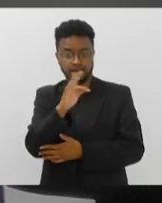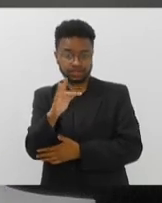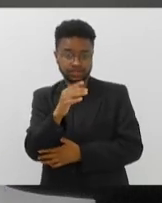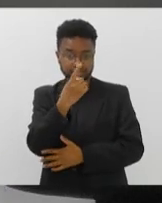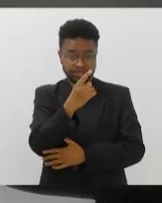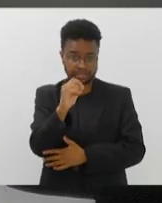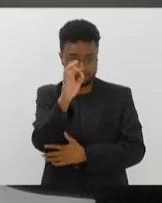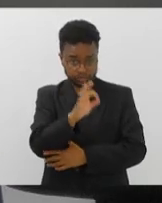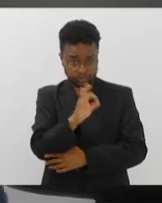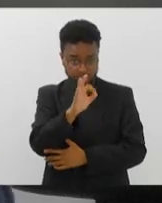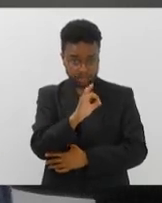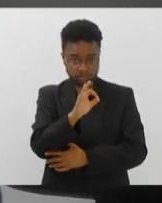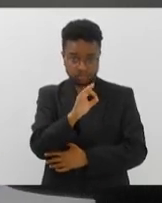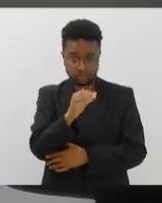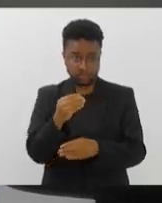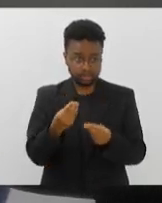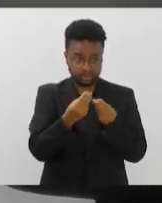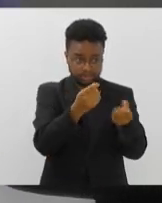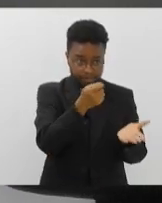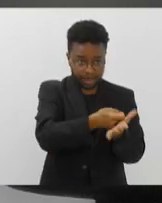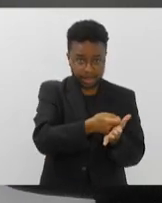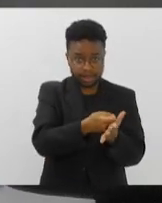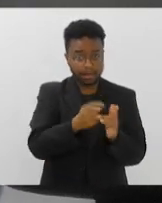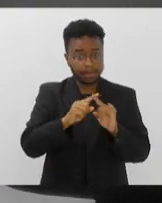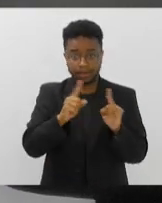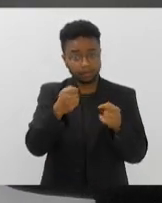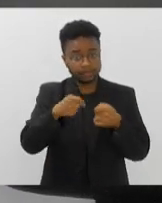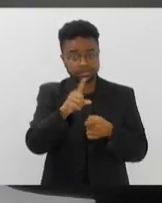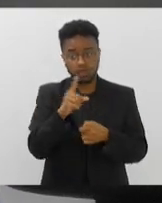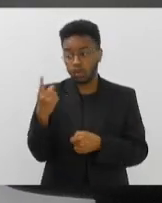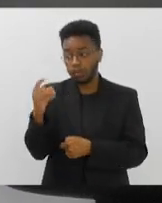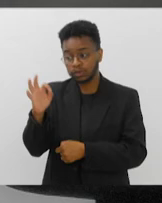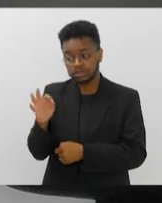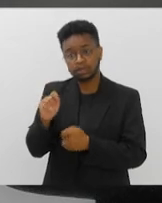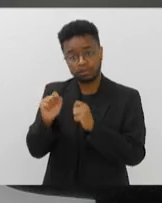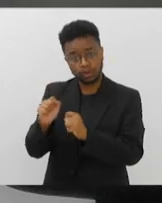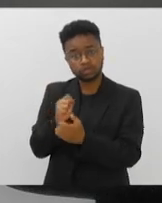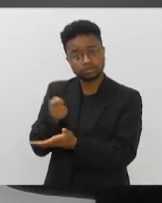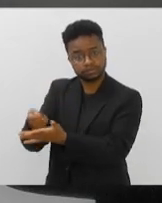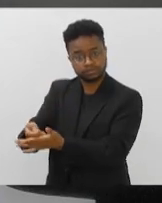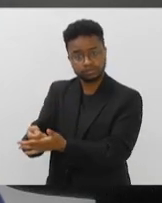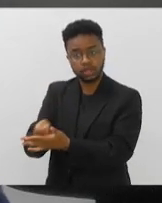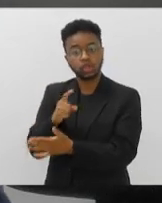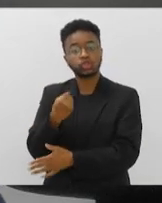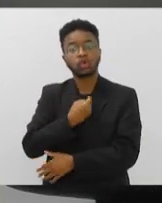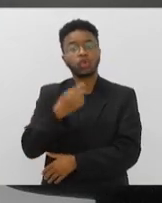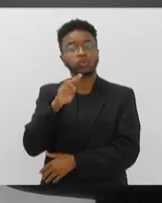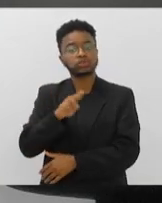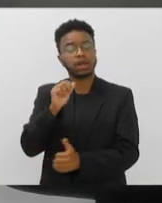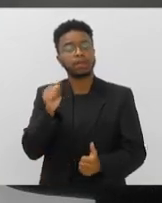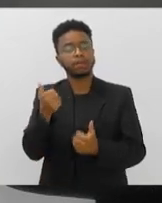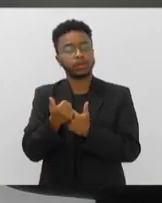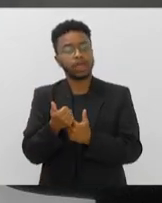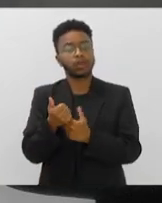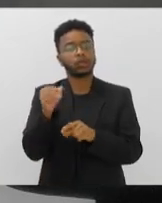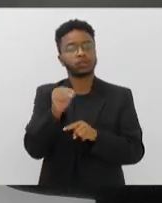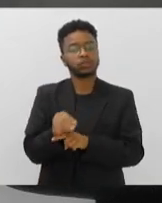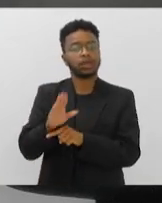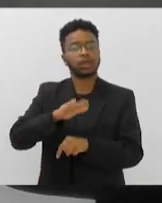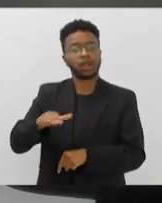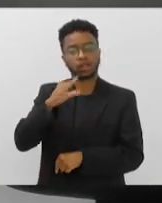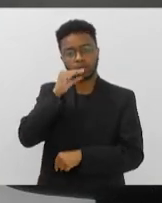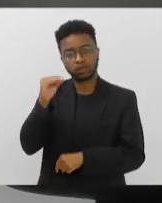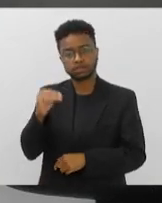fisco você faz um de 99% para ele e 1% você deix F com fundo e a gente vai aplicar sabe que na causa da criança adolescente aqui e tal etc